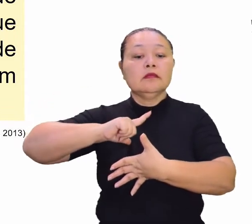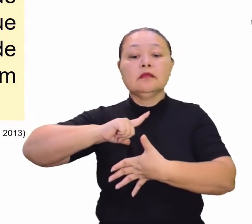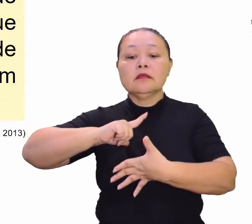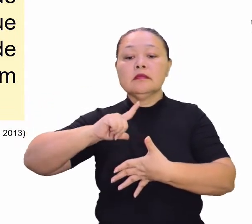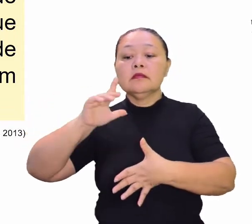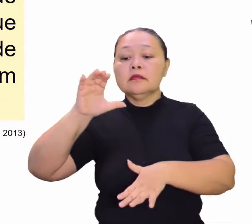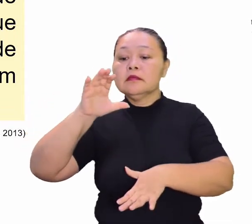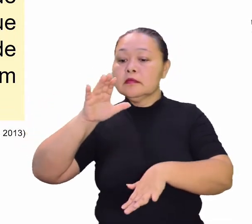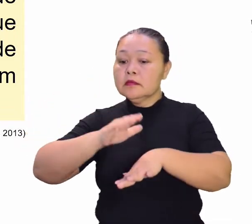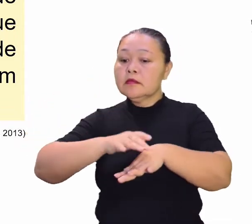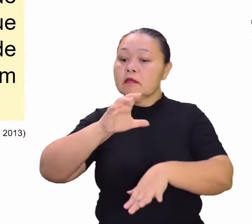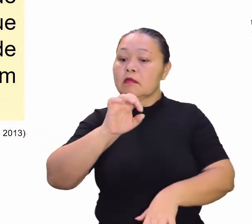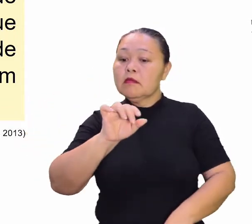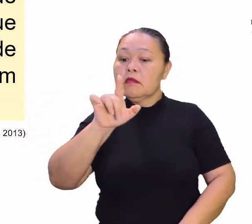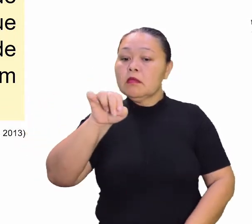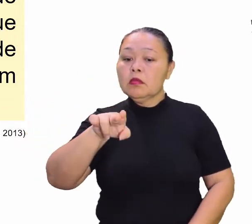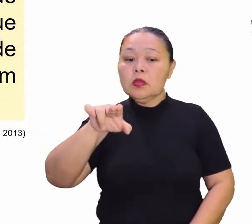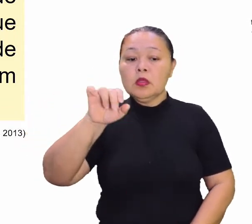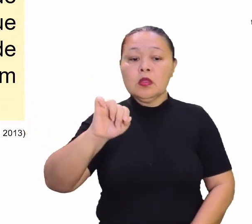as colônias de